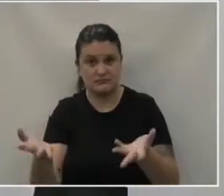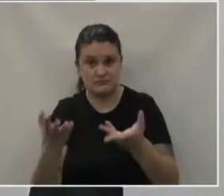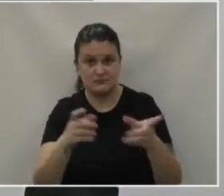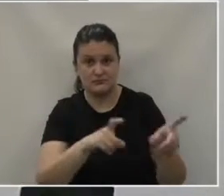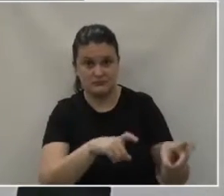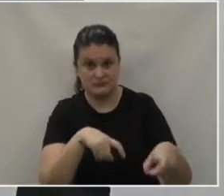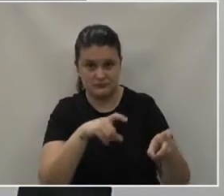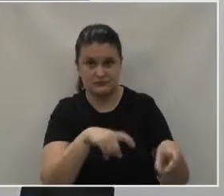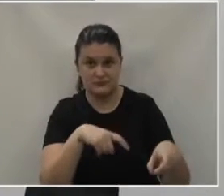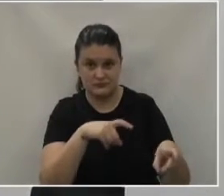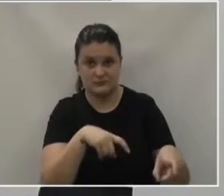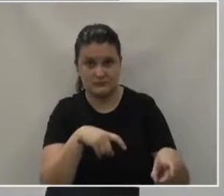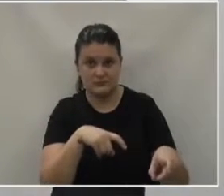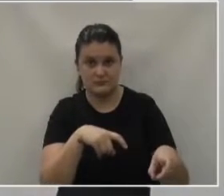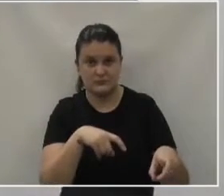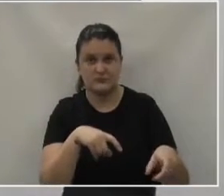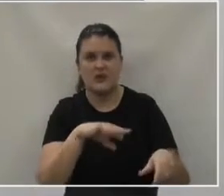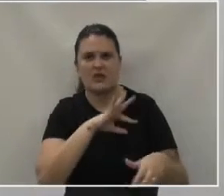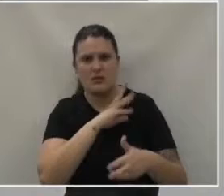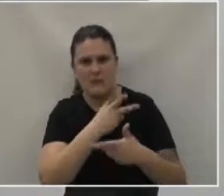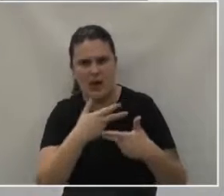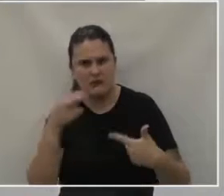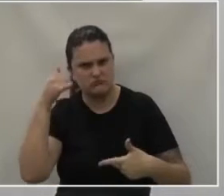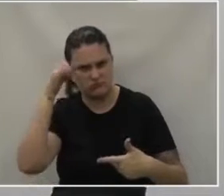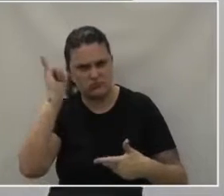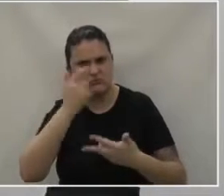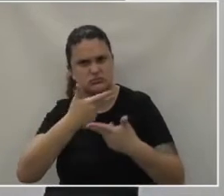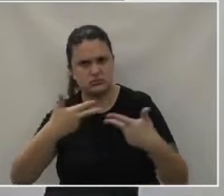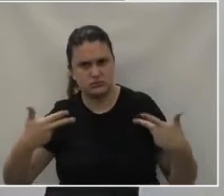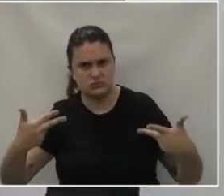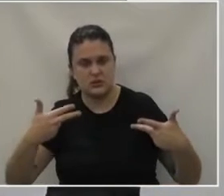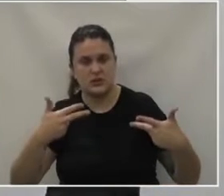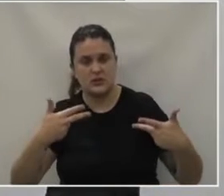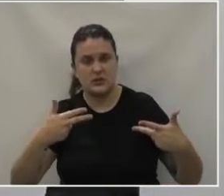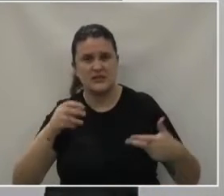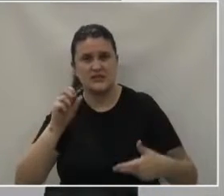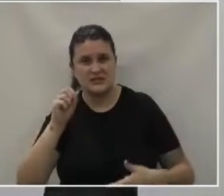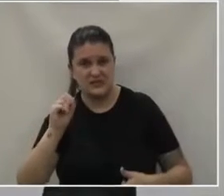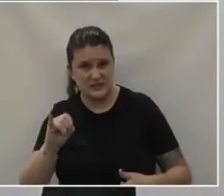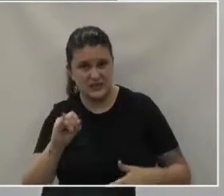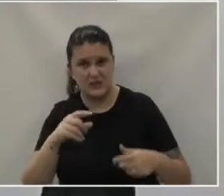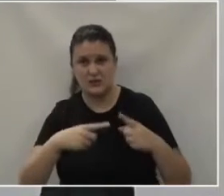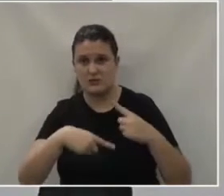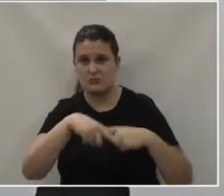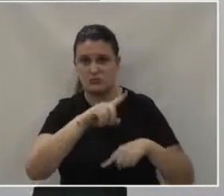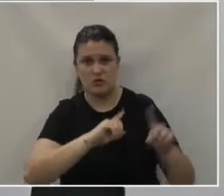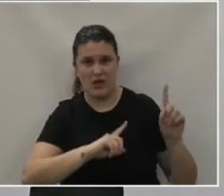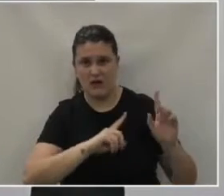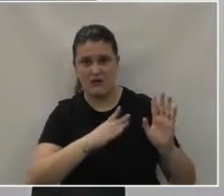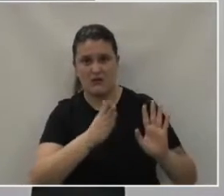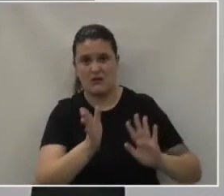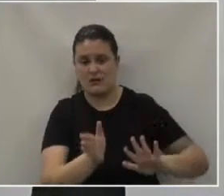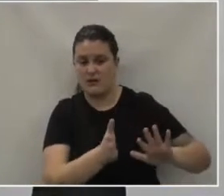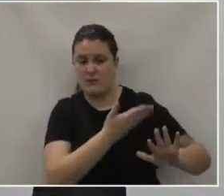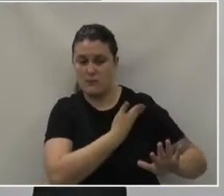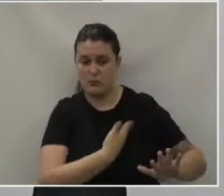rural, a agropecuária, enfim, se nós partirmos uma